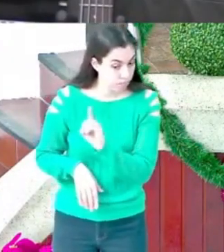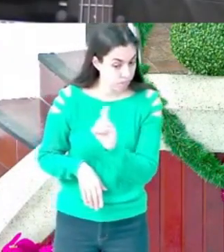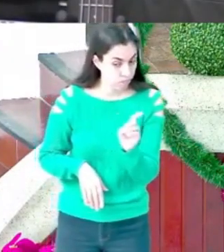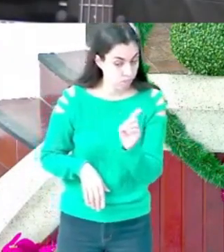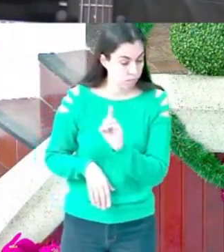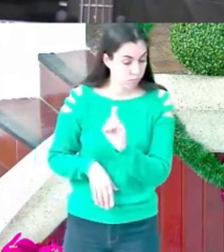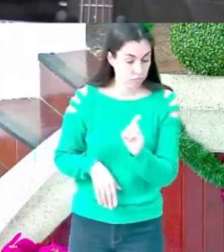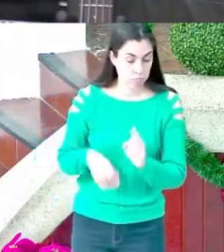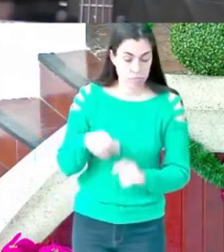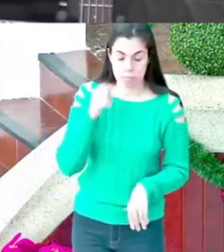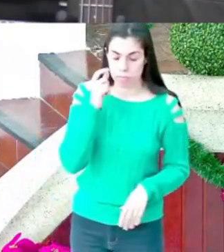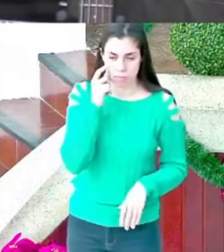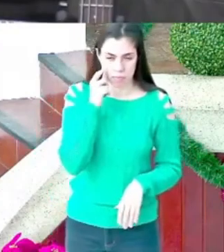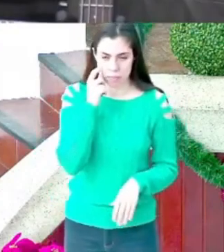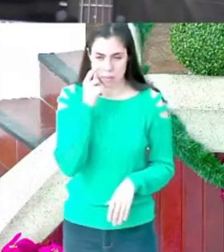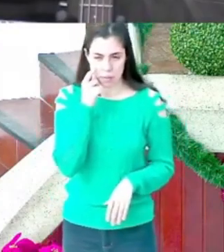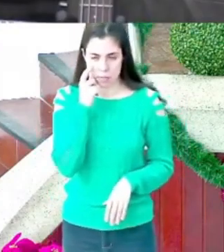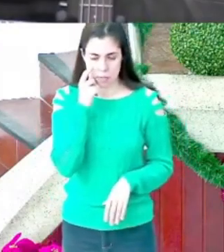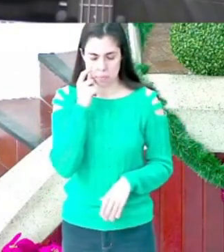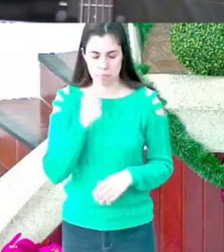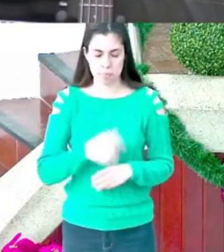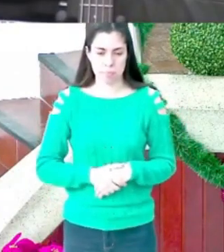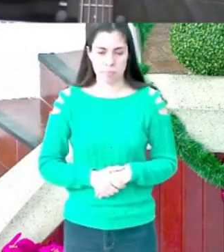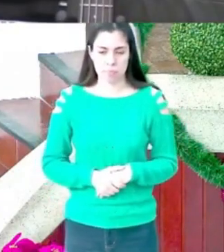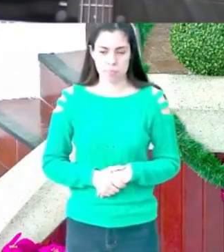legalistas ou moralistas.